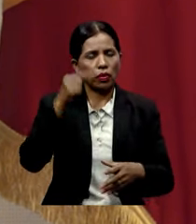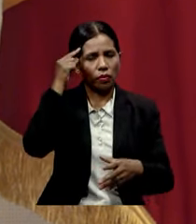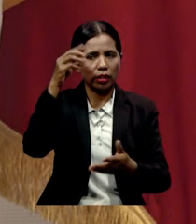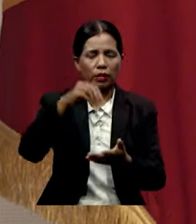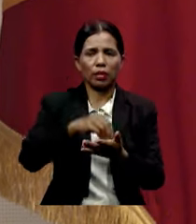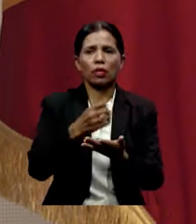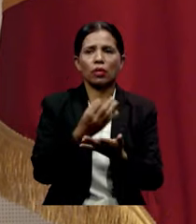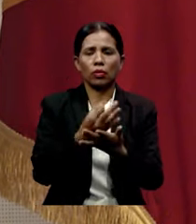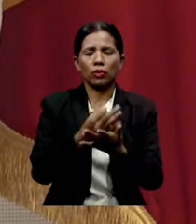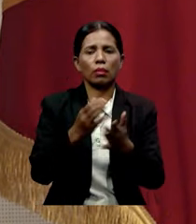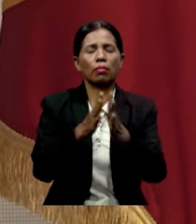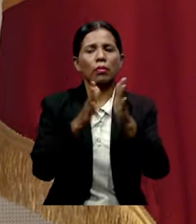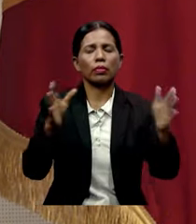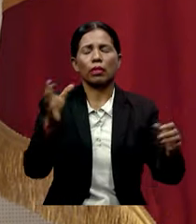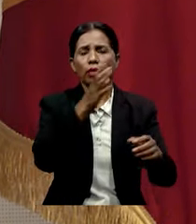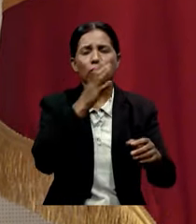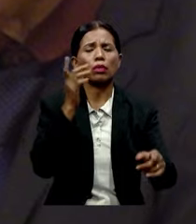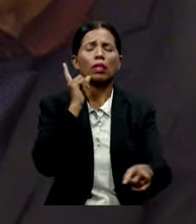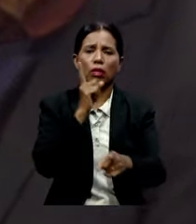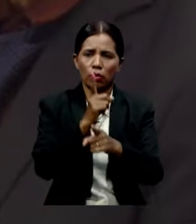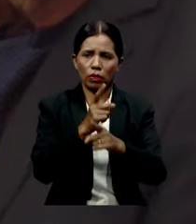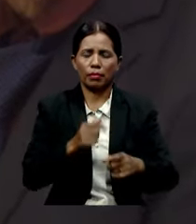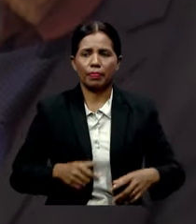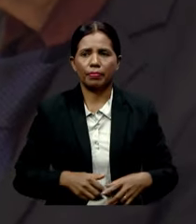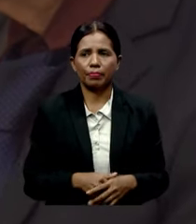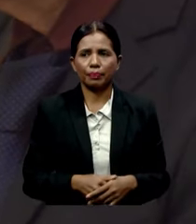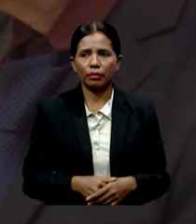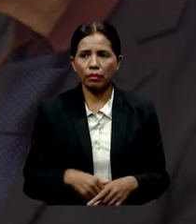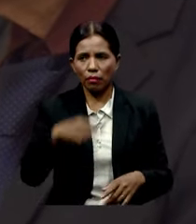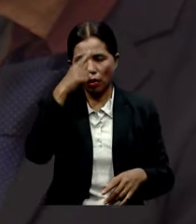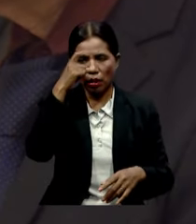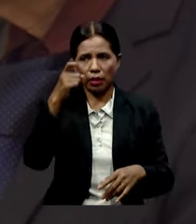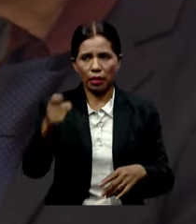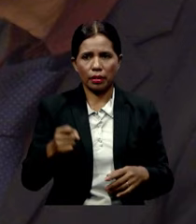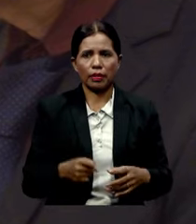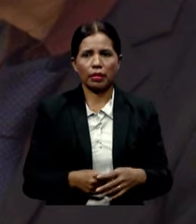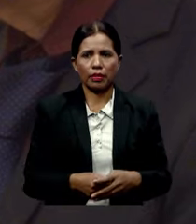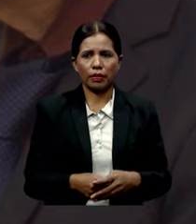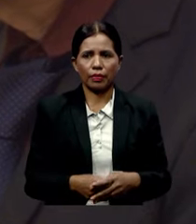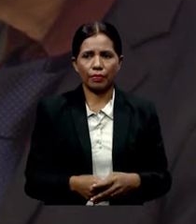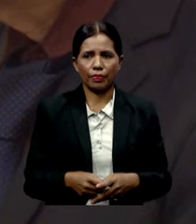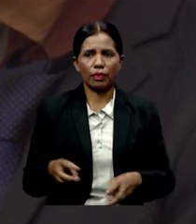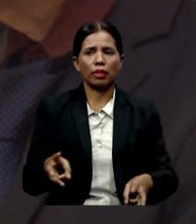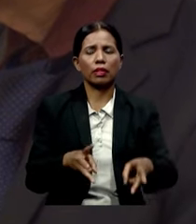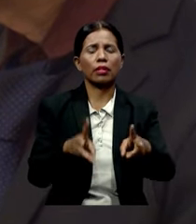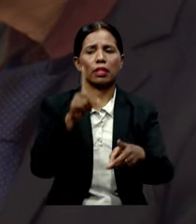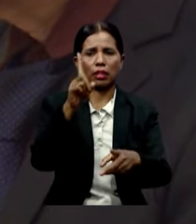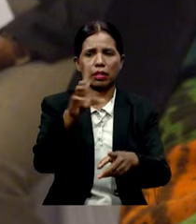usando a infraestrutura, nem nós. Então, essa estrada ali, estrada rural